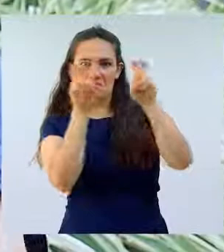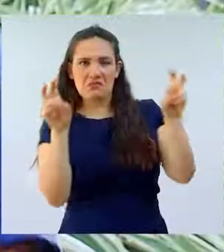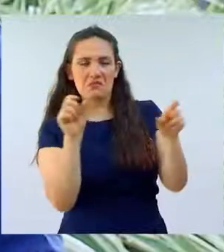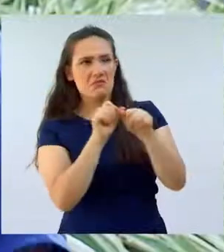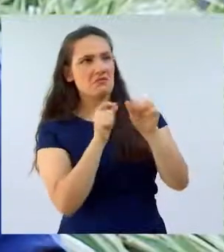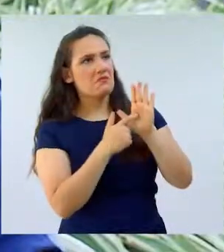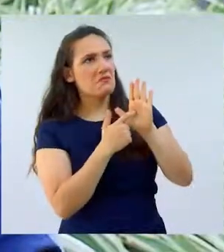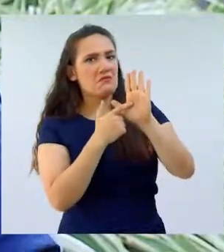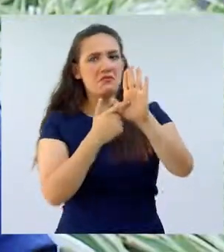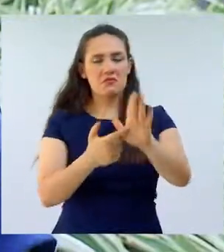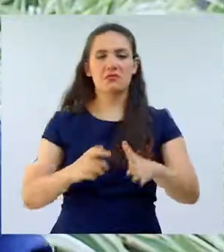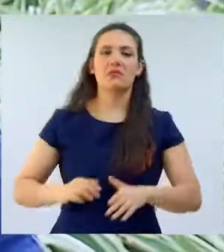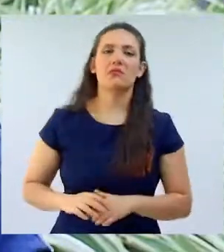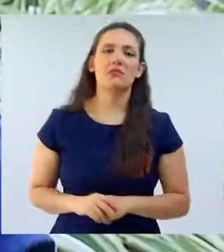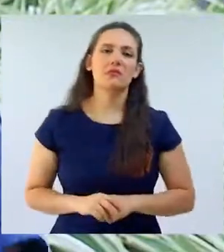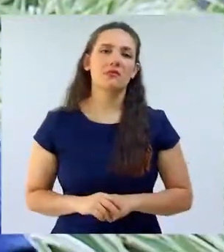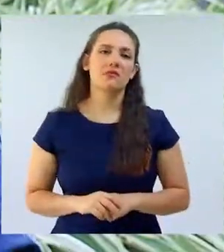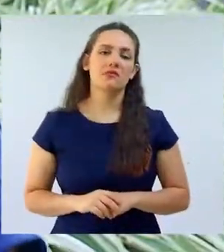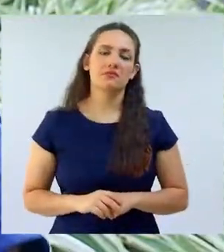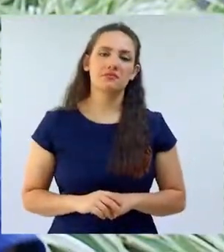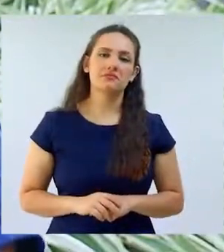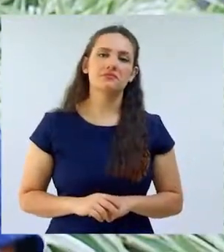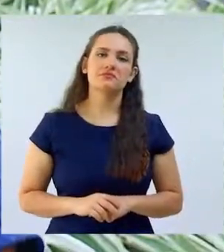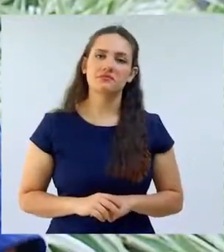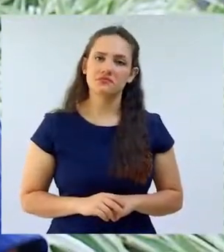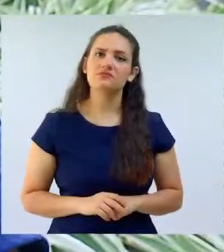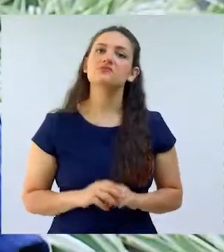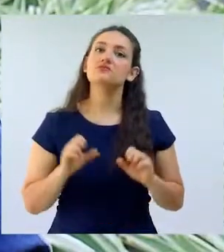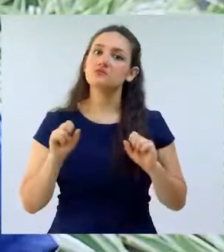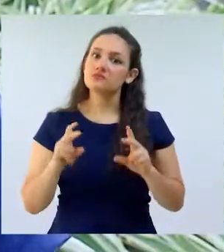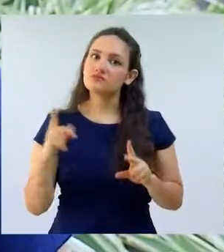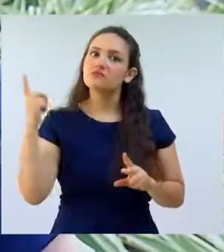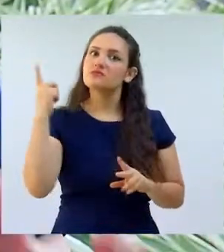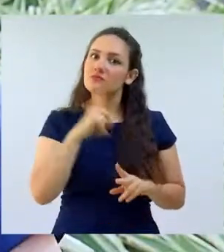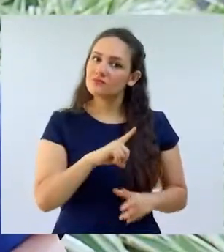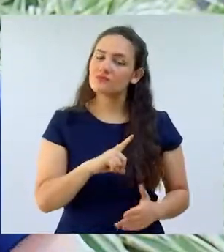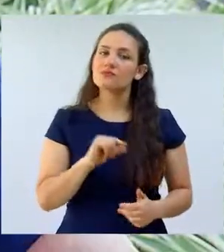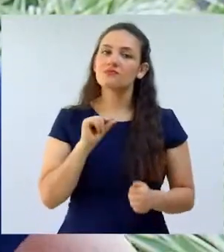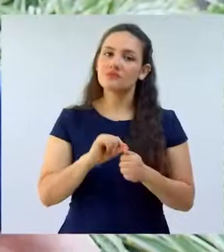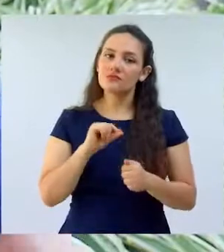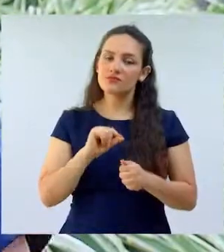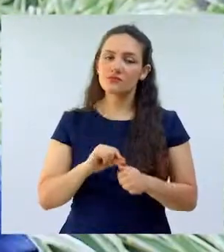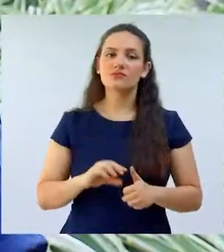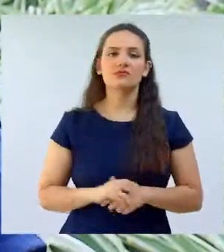marketing digital, né? Maquete digital. E, cara,